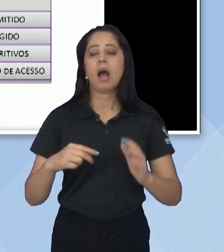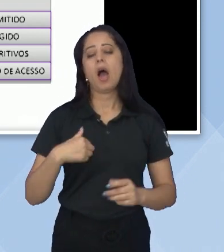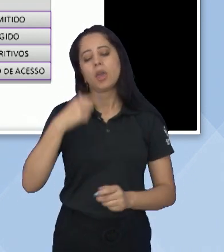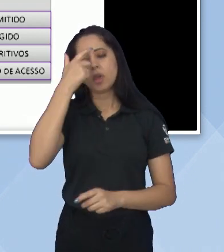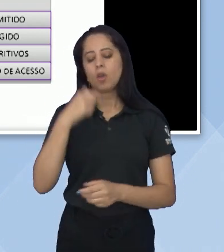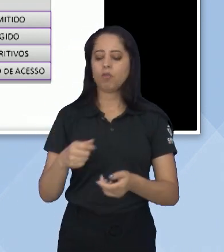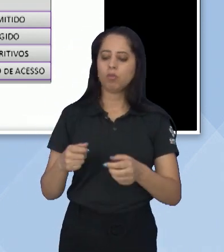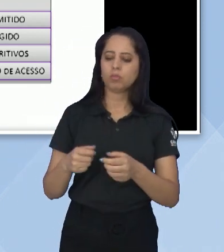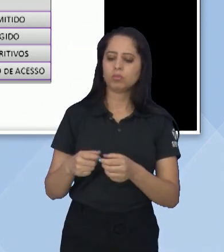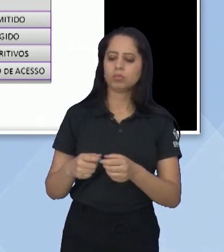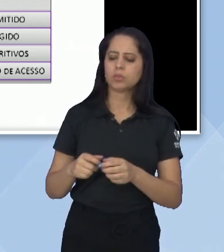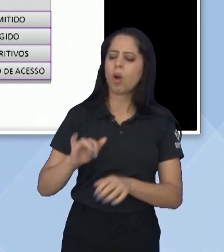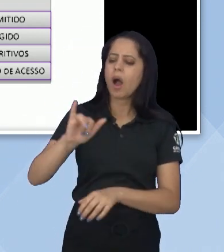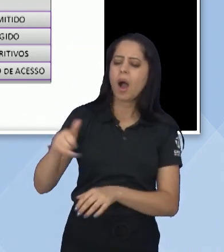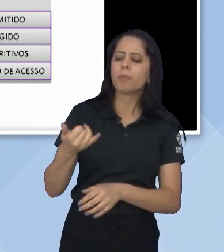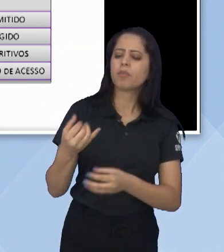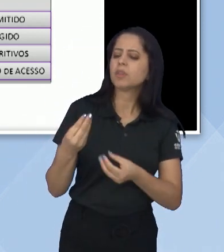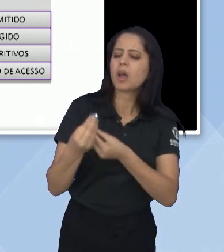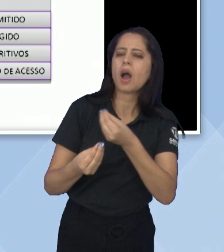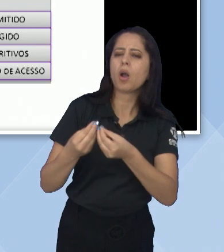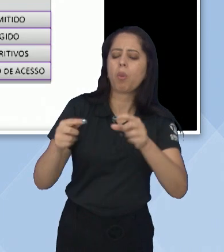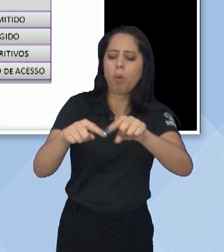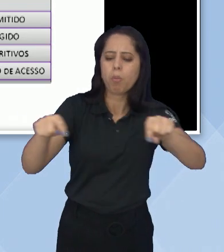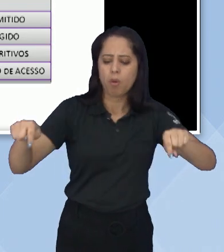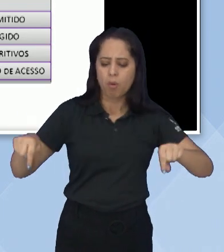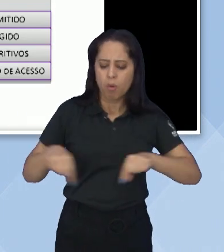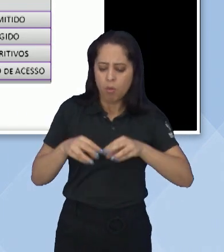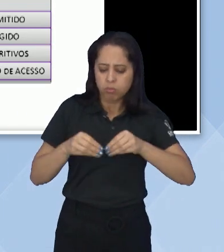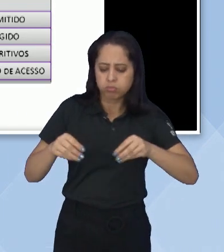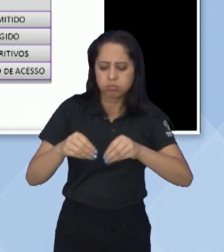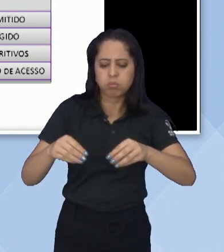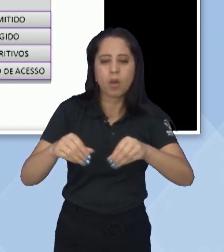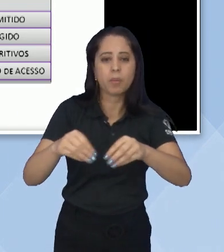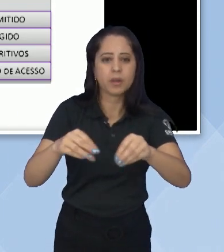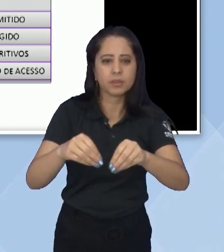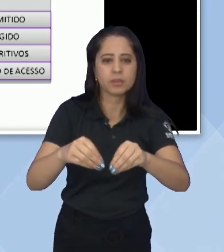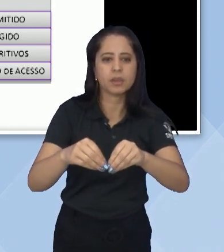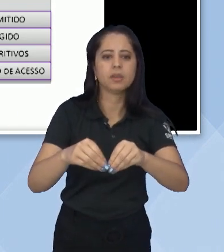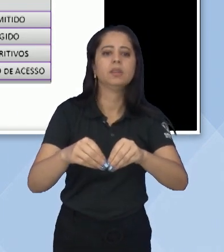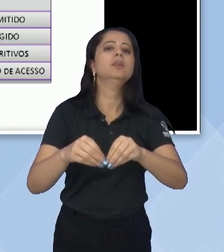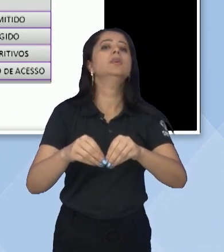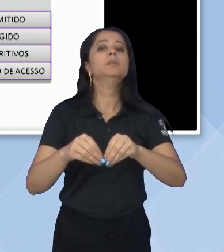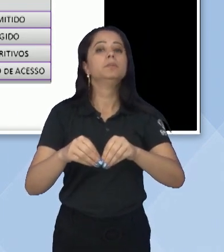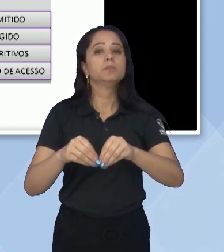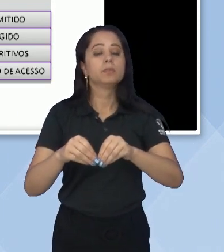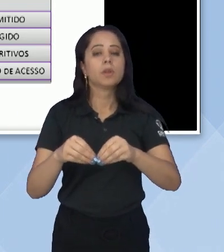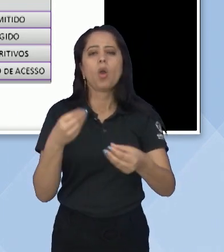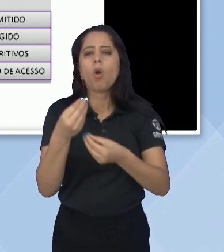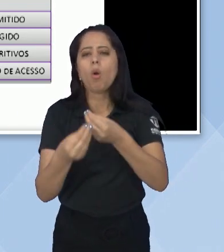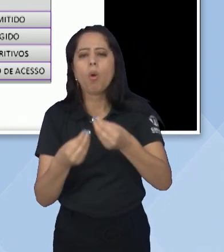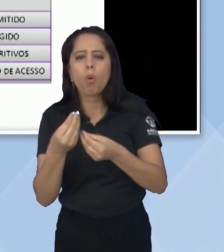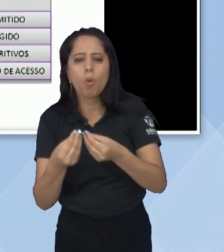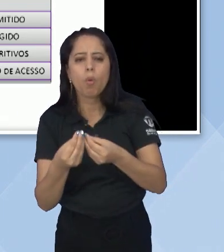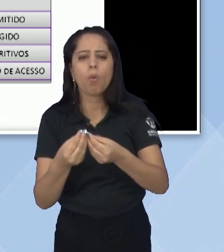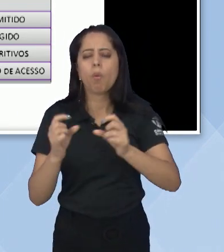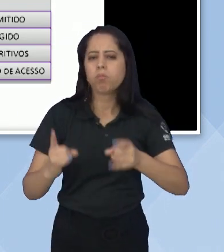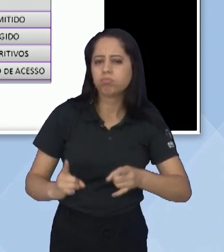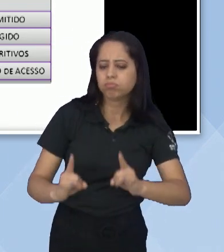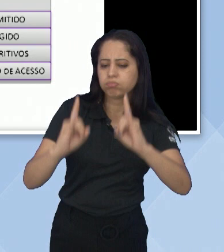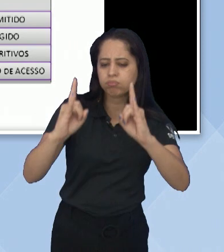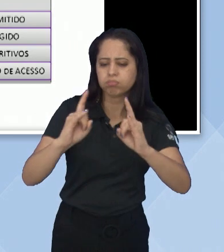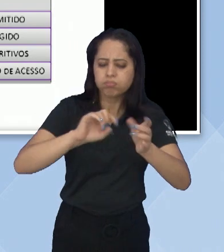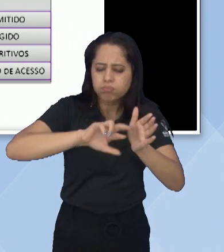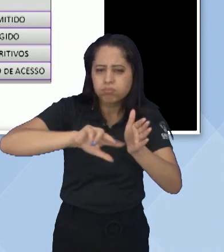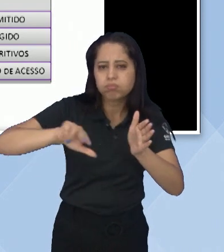qual o coeficiente de aproveitamento a taxa de ocupação que testada eu vou exigir Qual é o gabarito que vai prevalecer que recuo que vai prevalecer então é uma série de